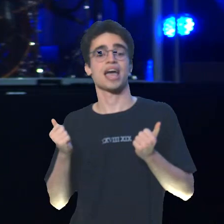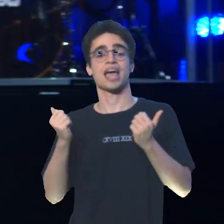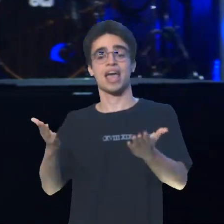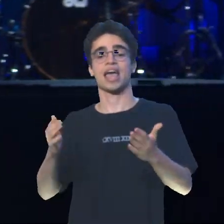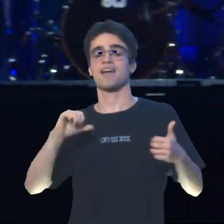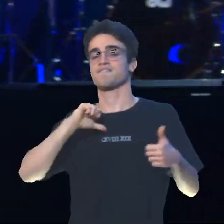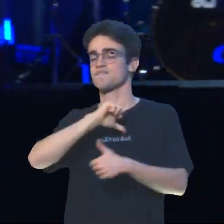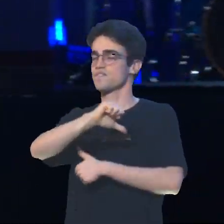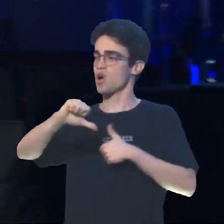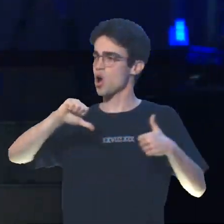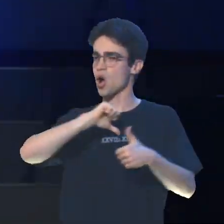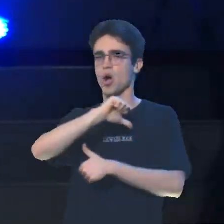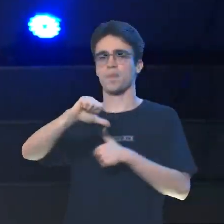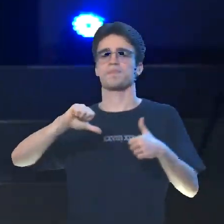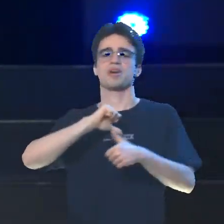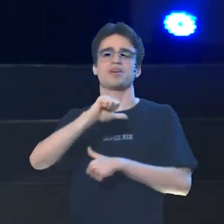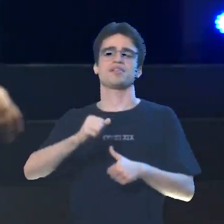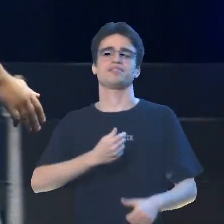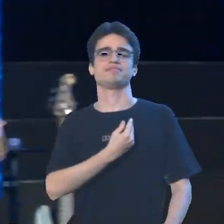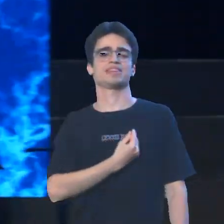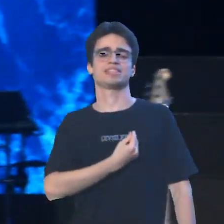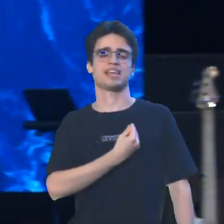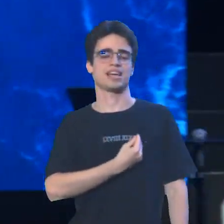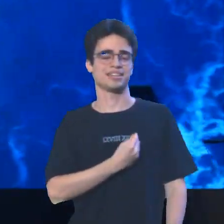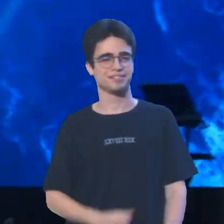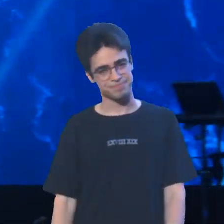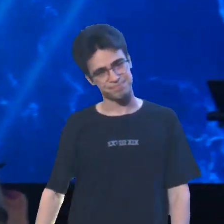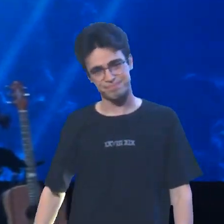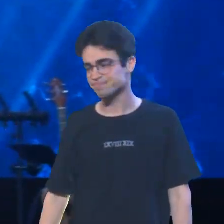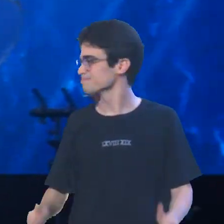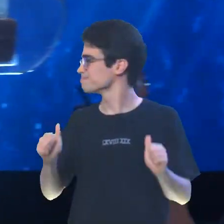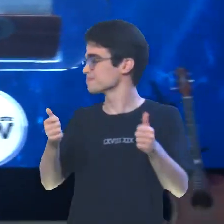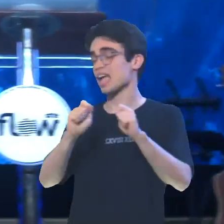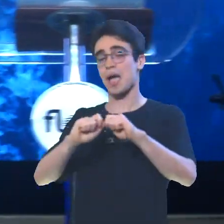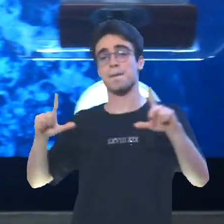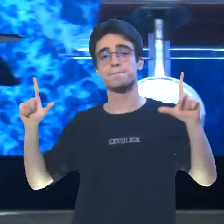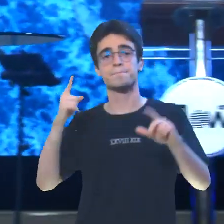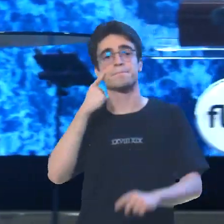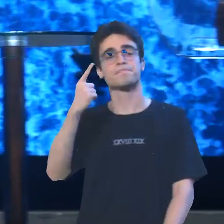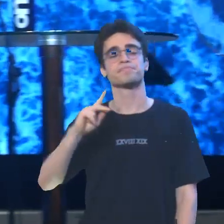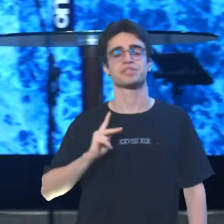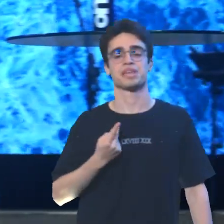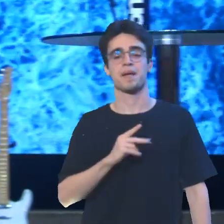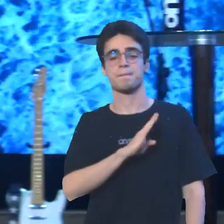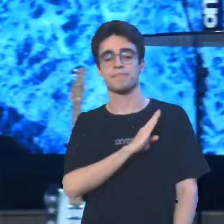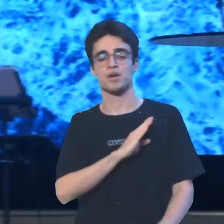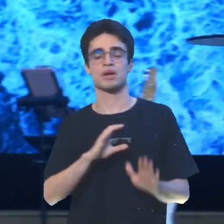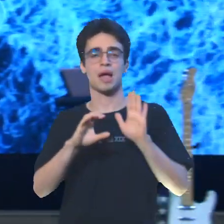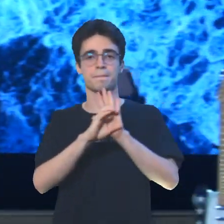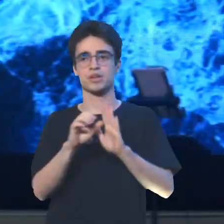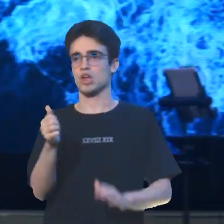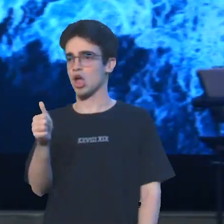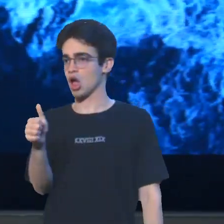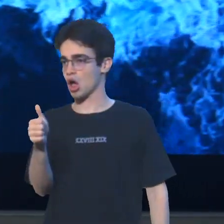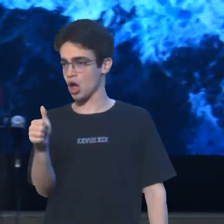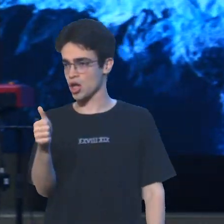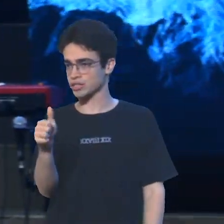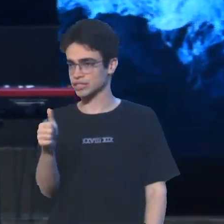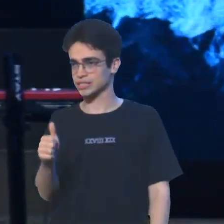transformar a minha vida. E agora abre a Bíblia em Hebreus no capítulo 11.